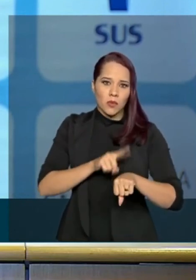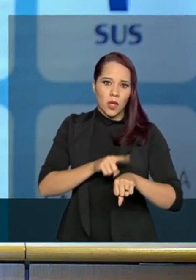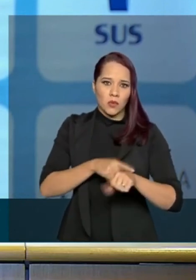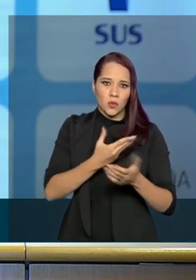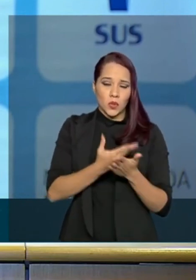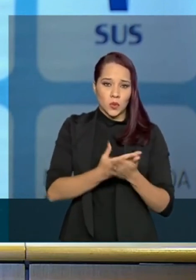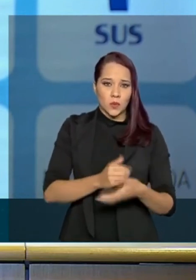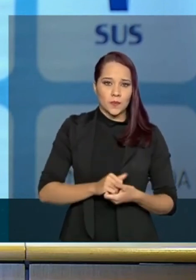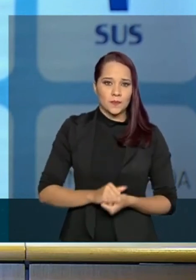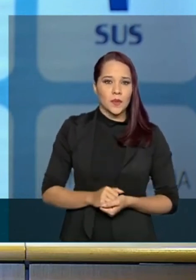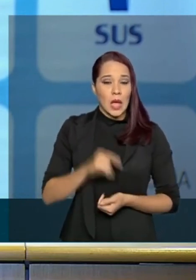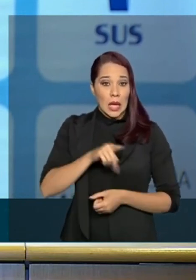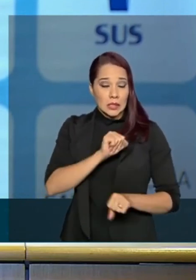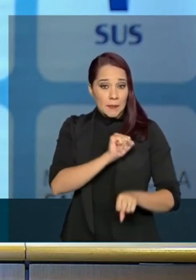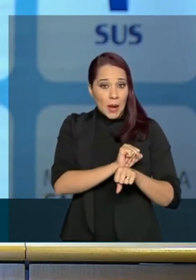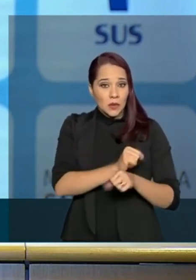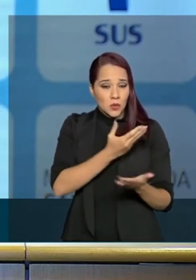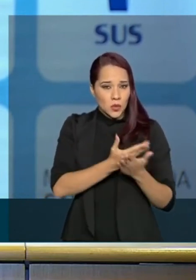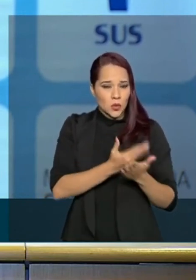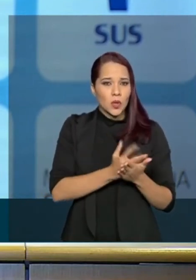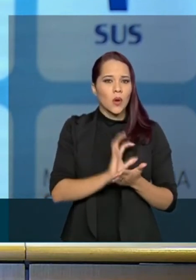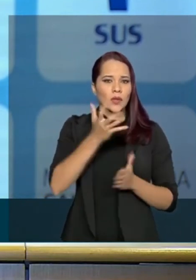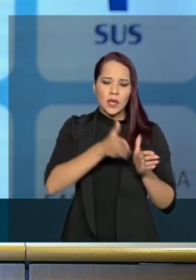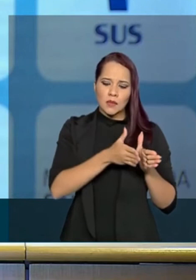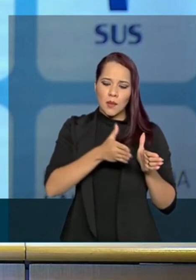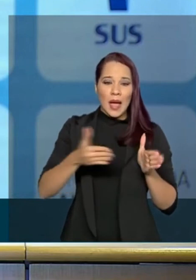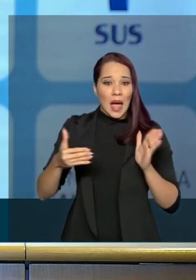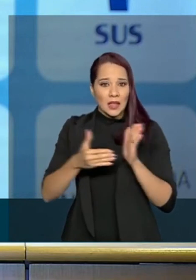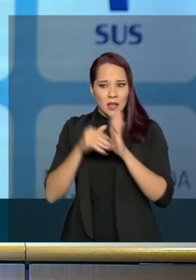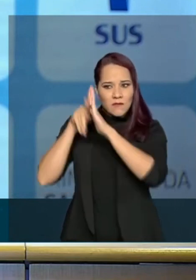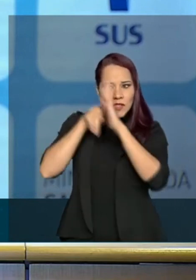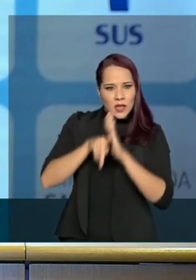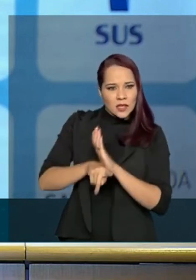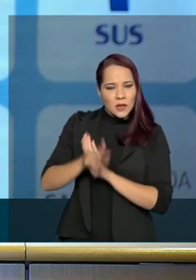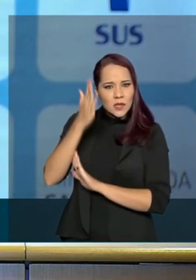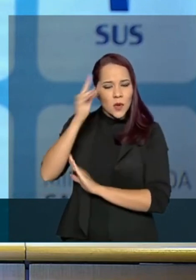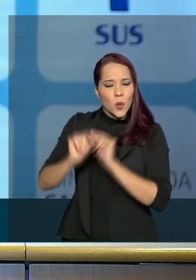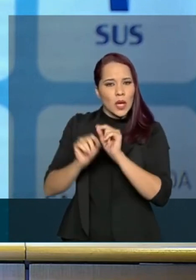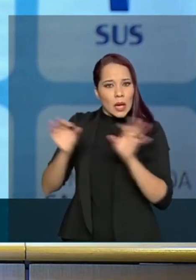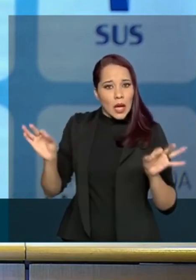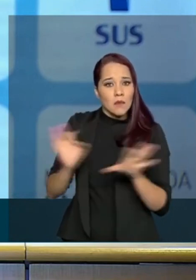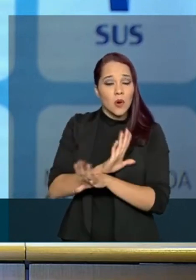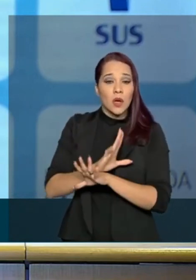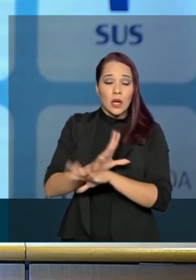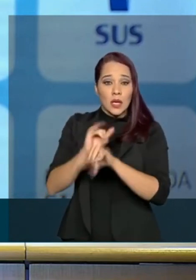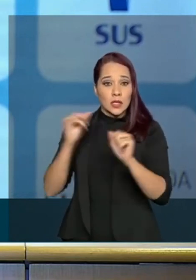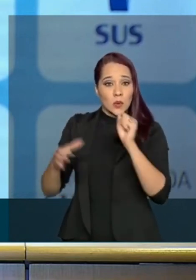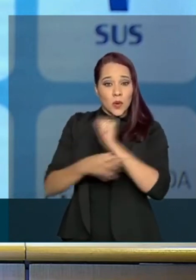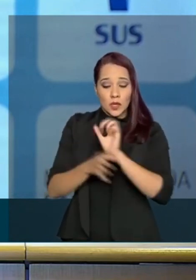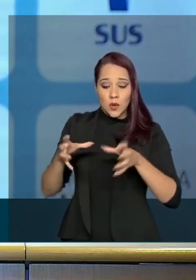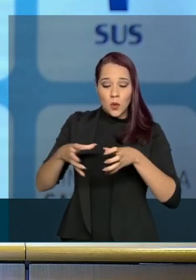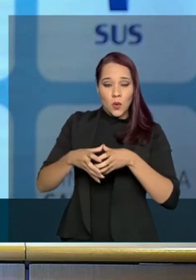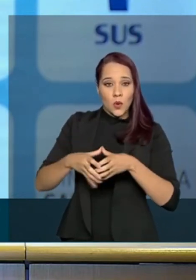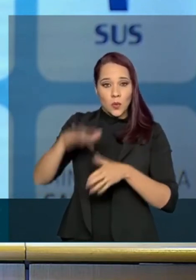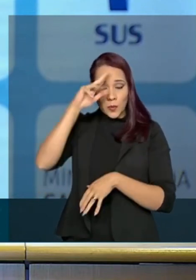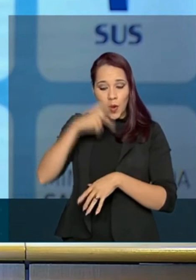estudo. Essa pausa no estudo ocorre até a conclusão da investigação dos dados de segurança pelo Comitê Independente